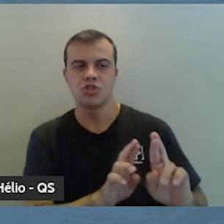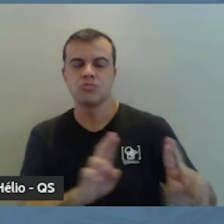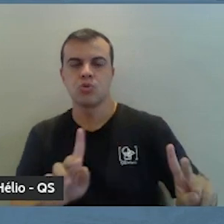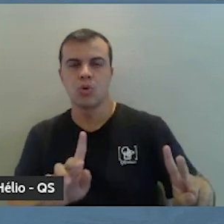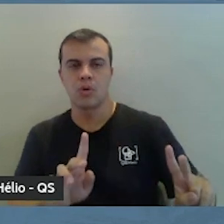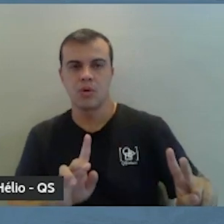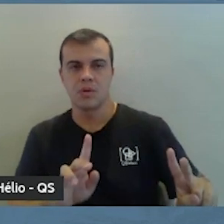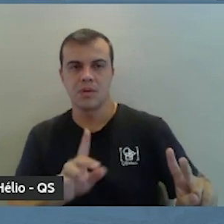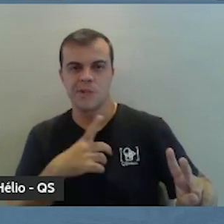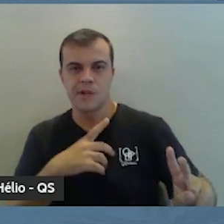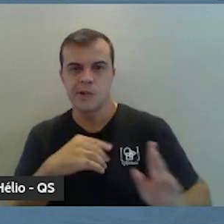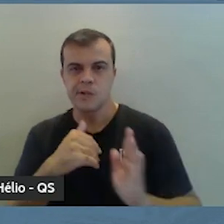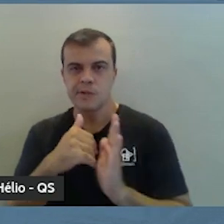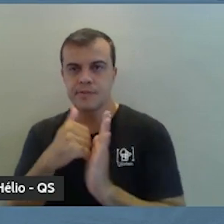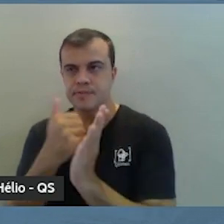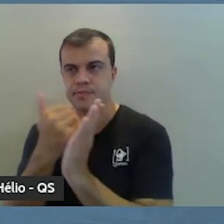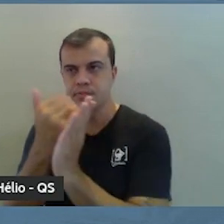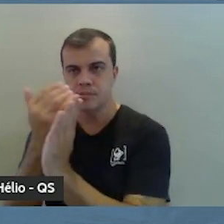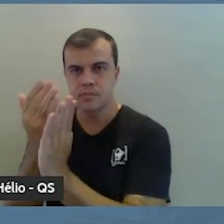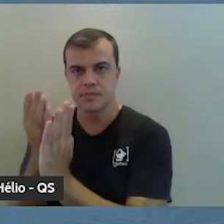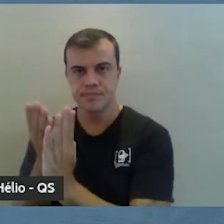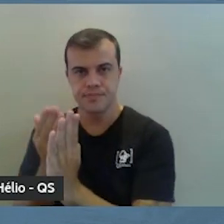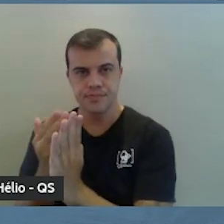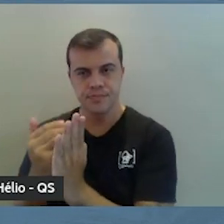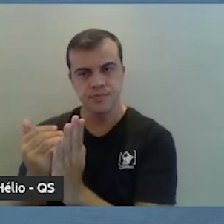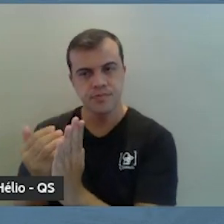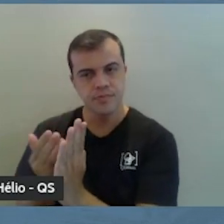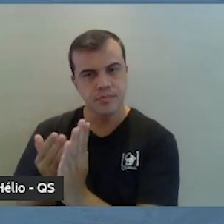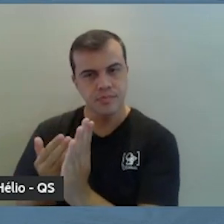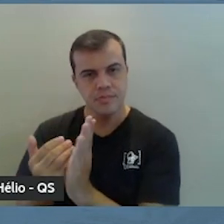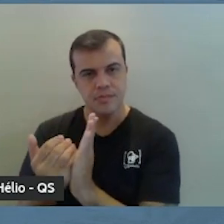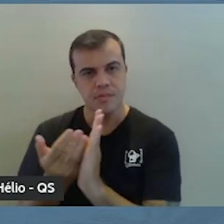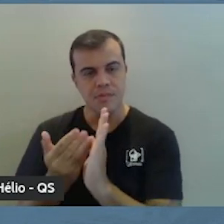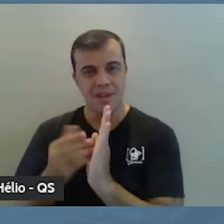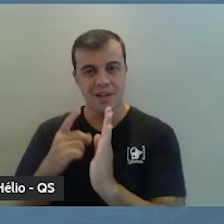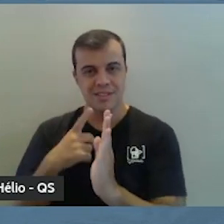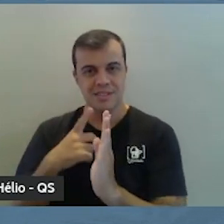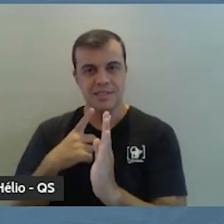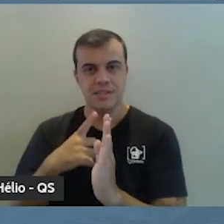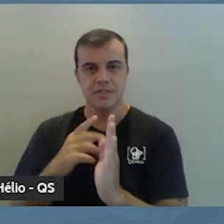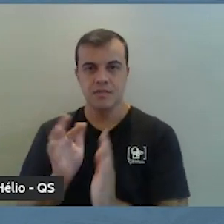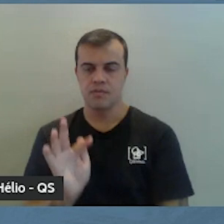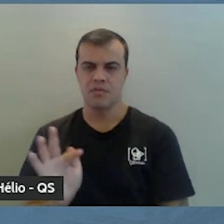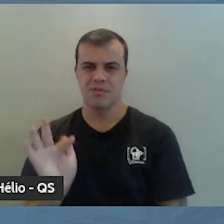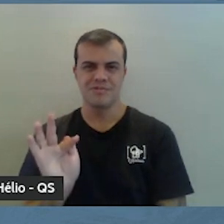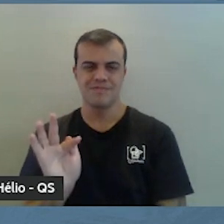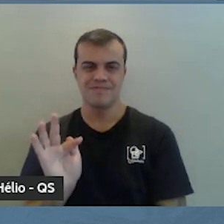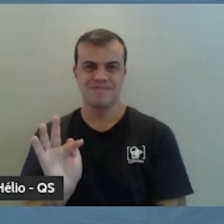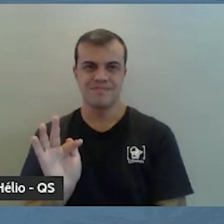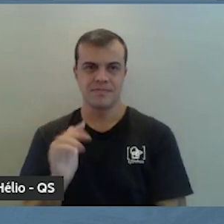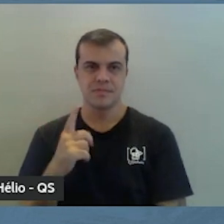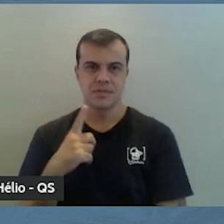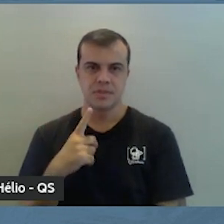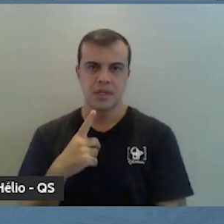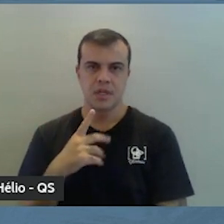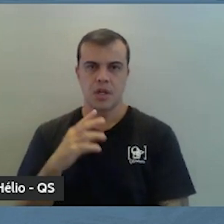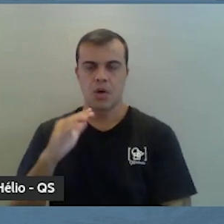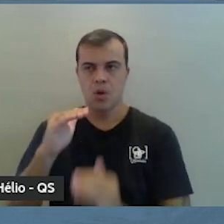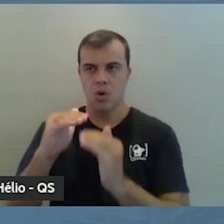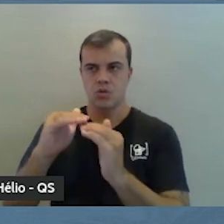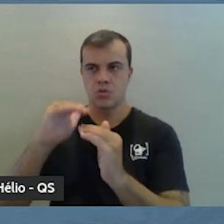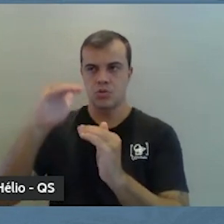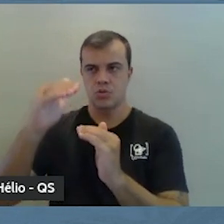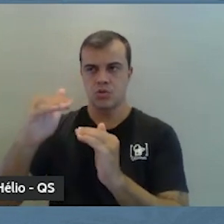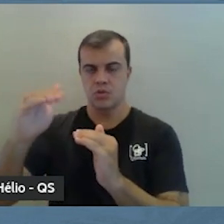a distribuição, essa distribuição estática ainda é acadêmica, né, que tem ali um horizonte, criando